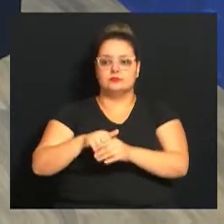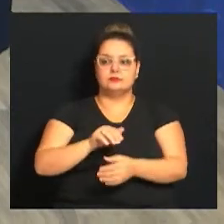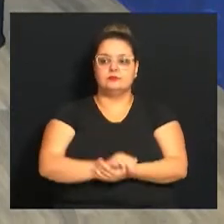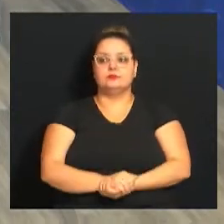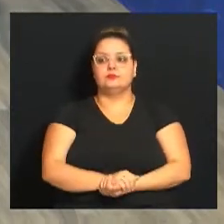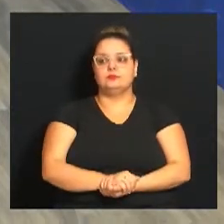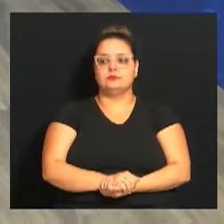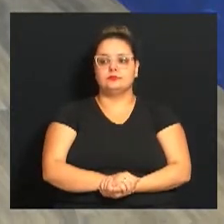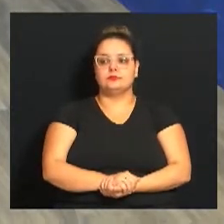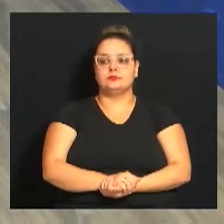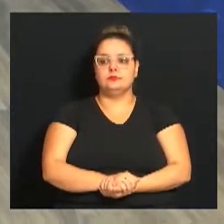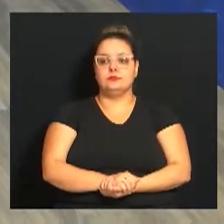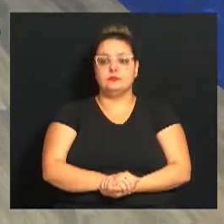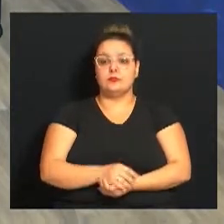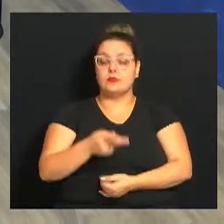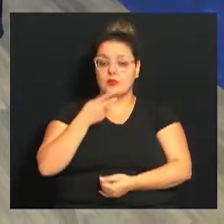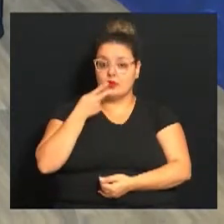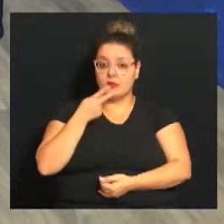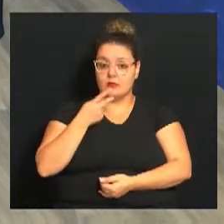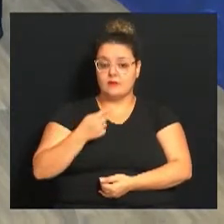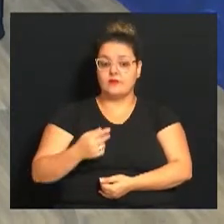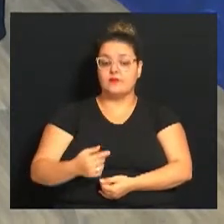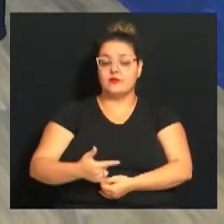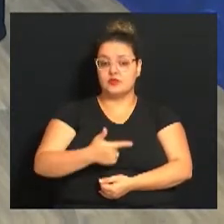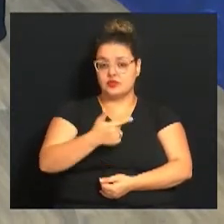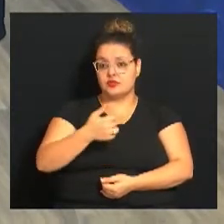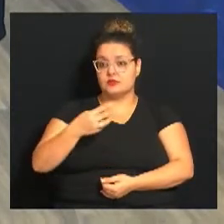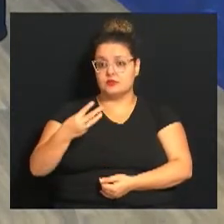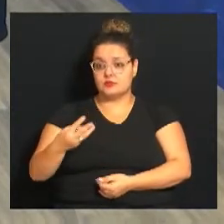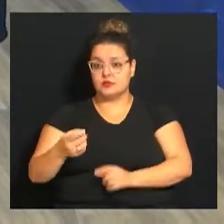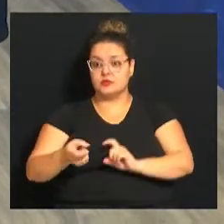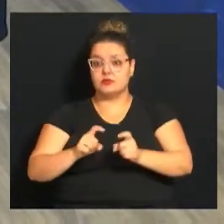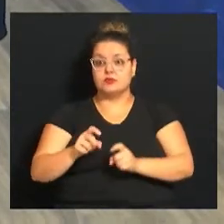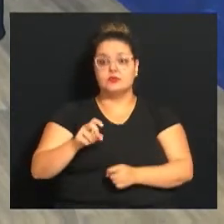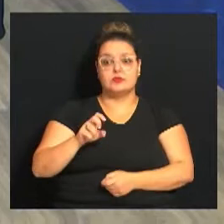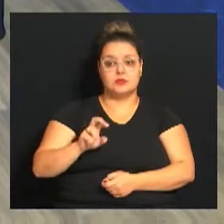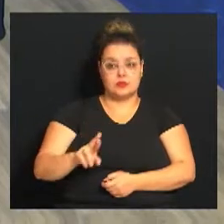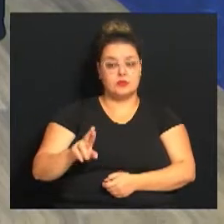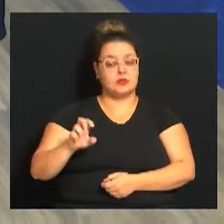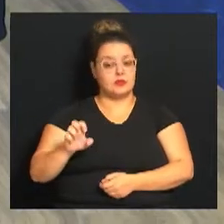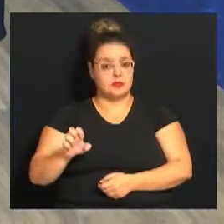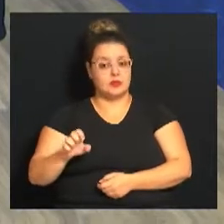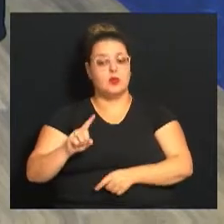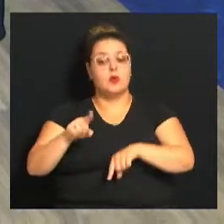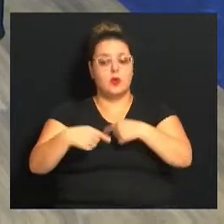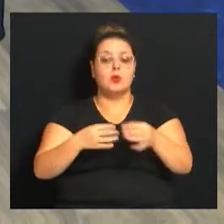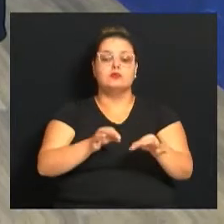segue falando aqui sobre a 23ª reunião extraordinária, um outro projeto de lei que foi